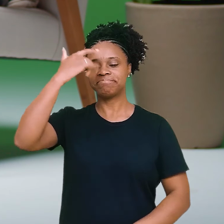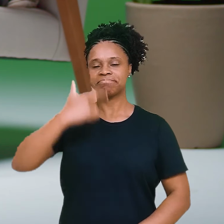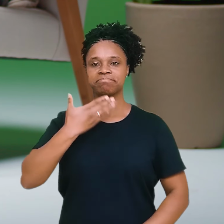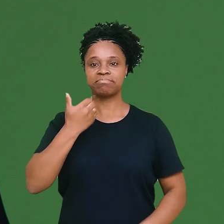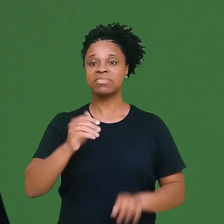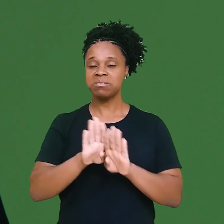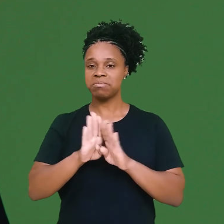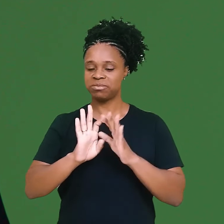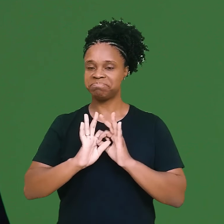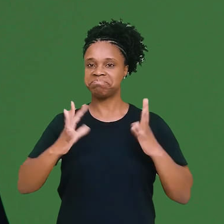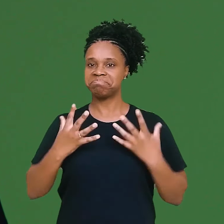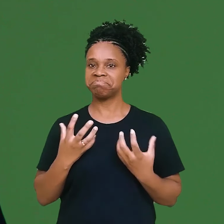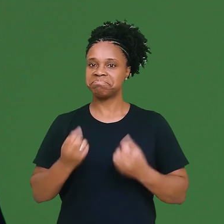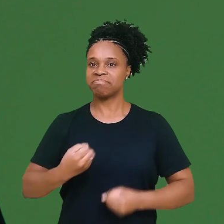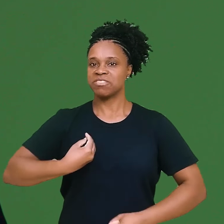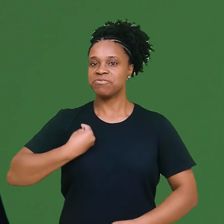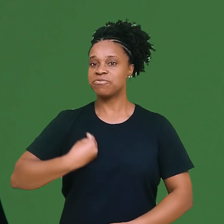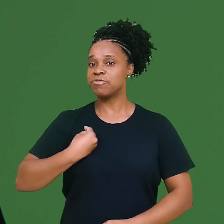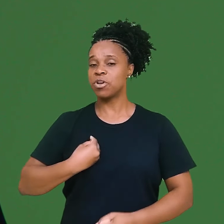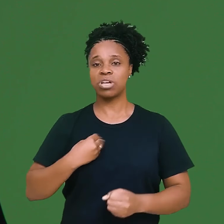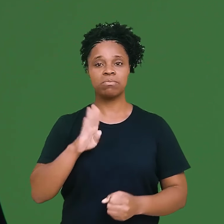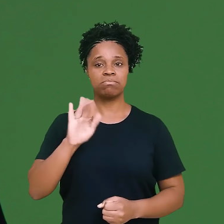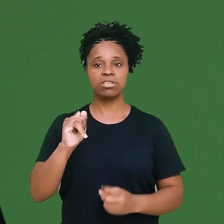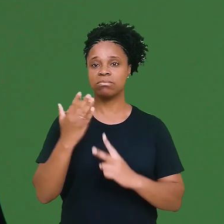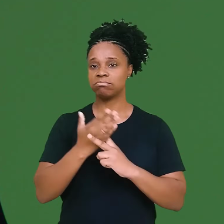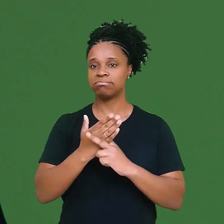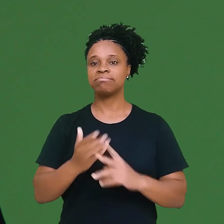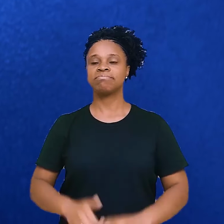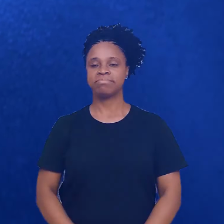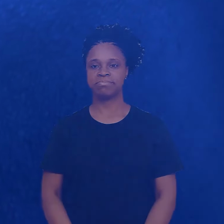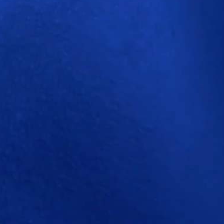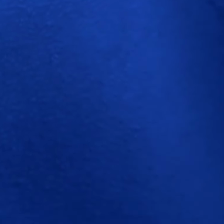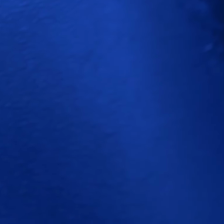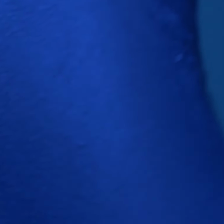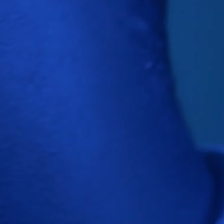entender melhor e me permitir viver, né, minha bissexualidade.